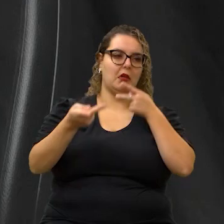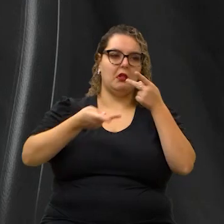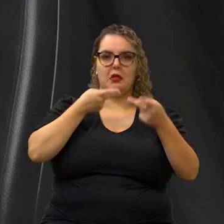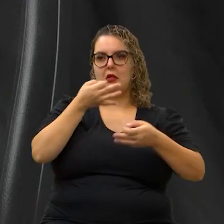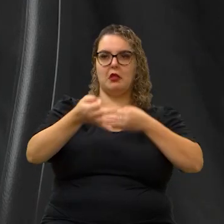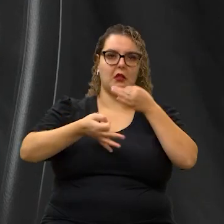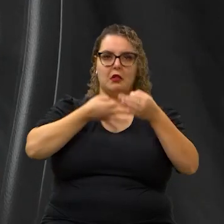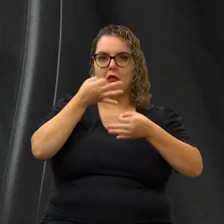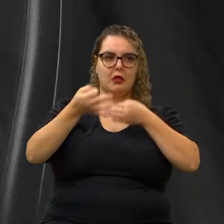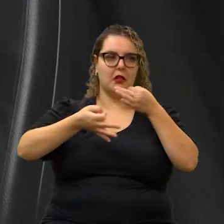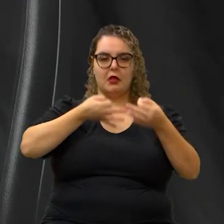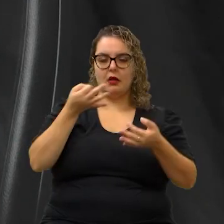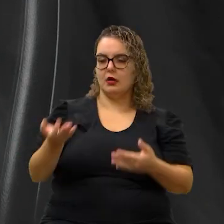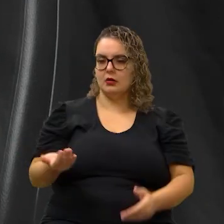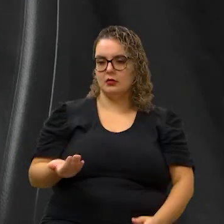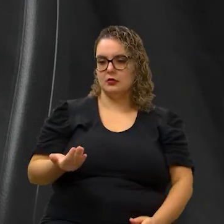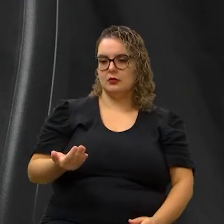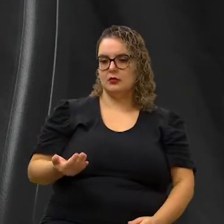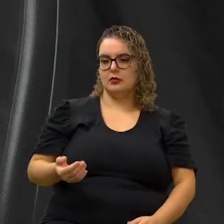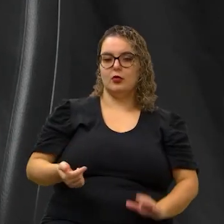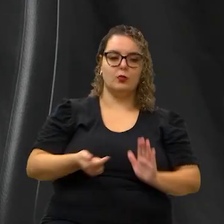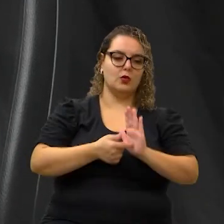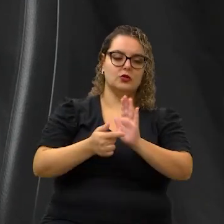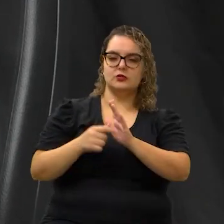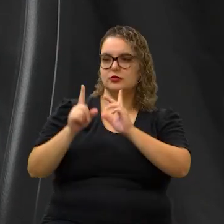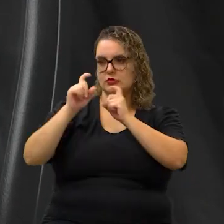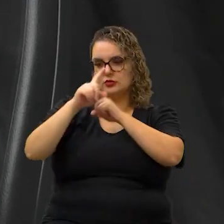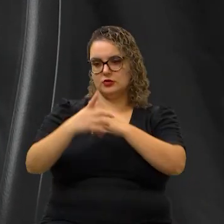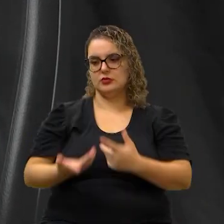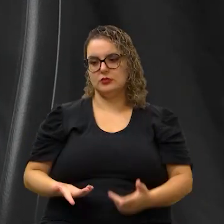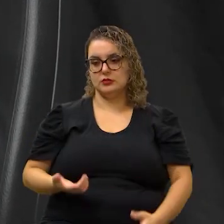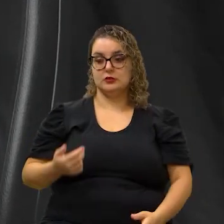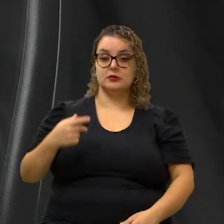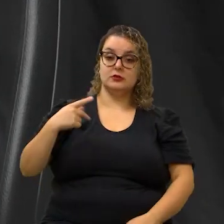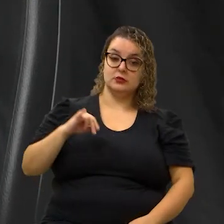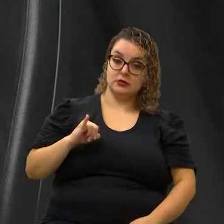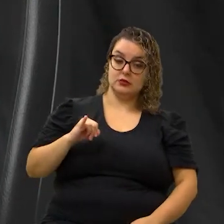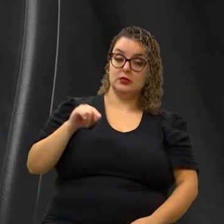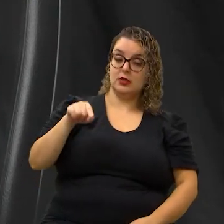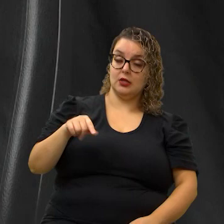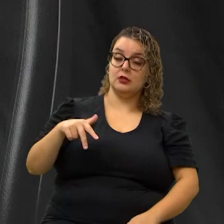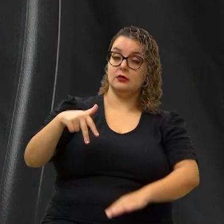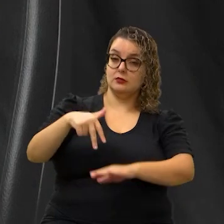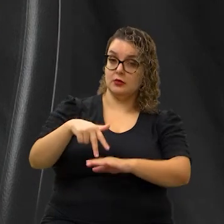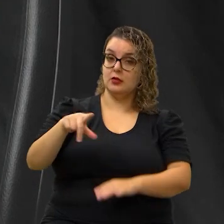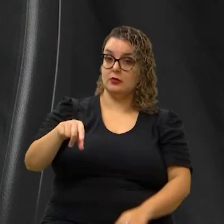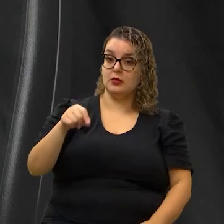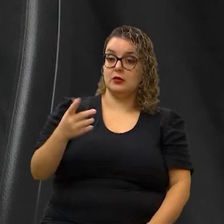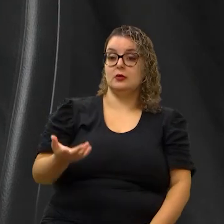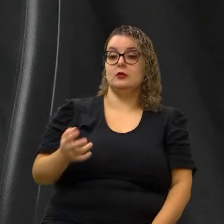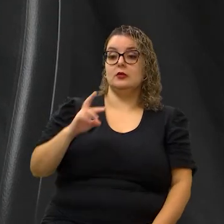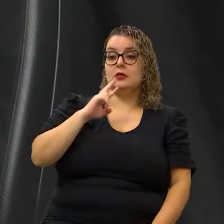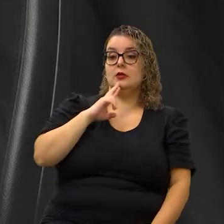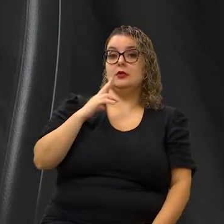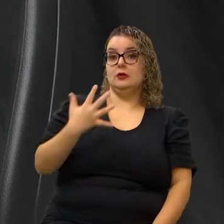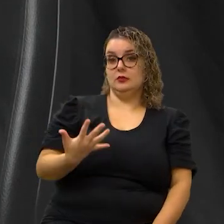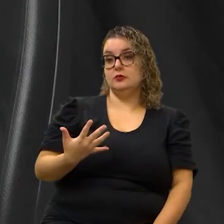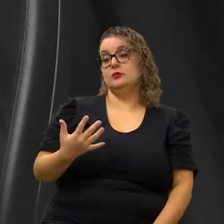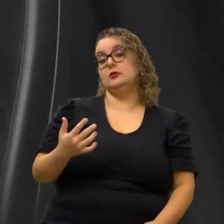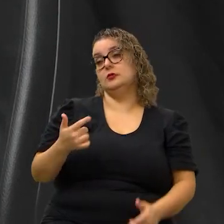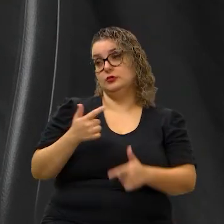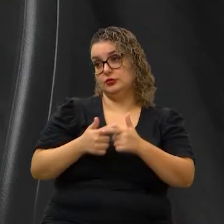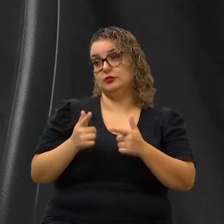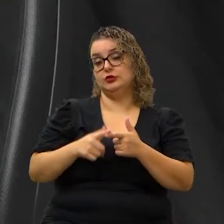ficar criticando ou só apelando para as dificuldades. Certo. Se ele está ali, é porque ele foi escolhido